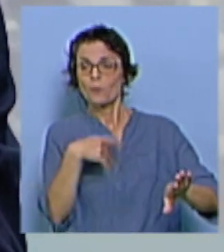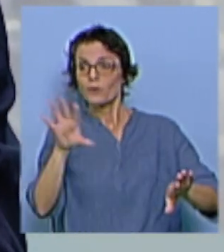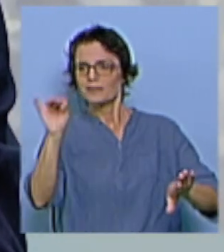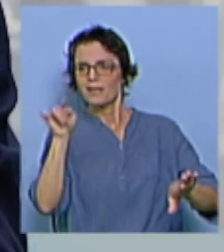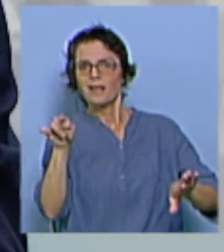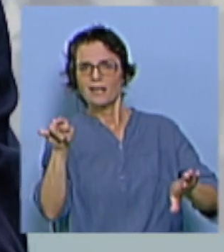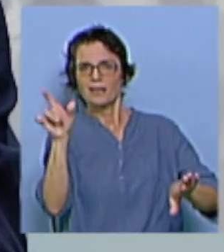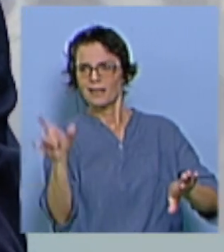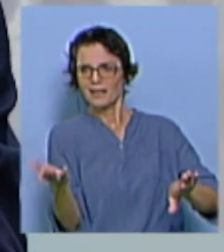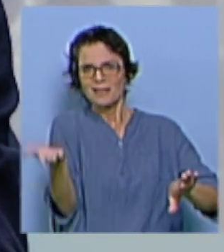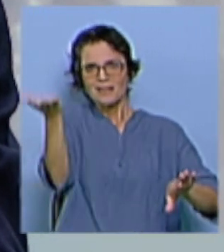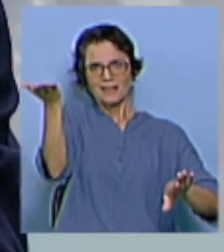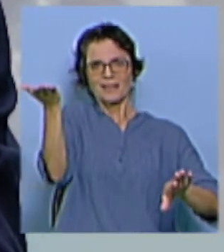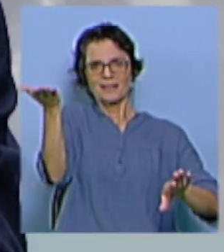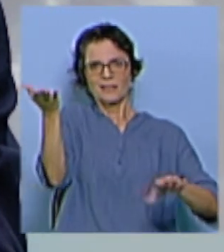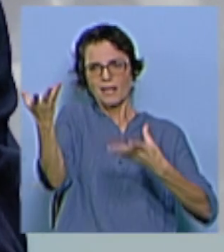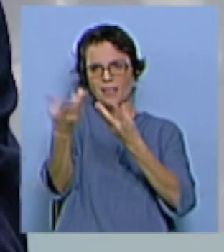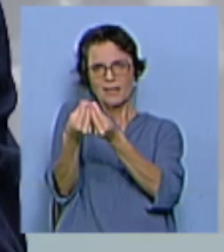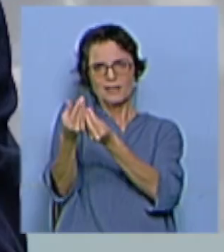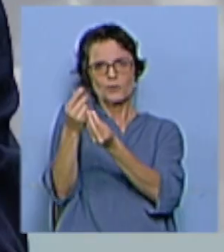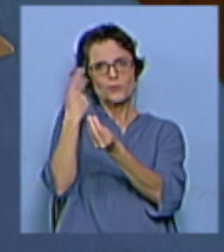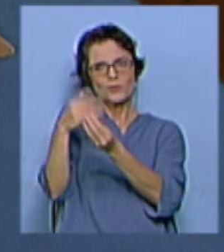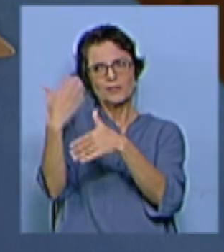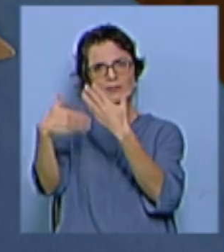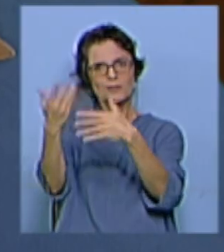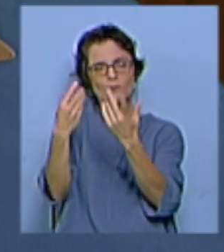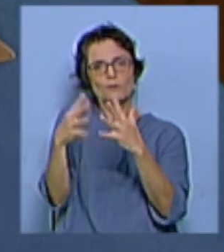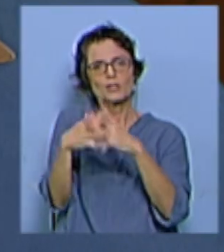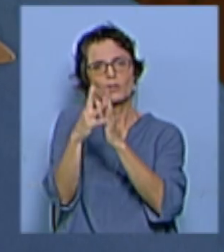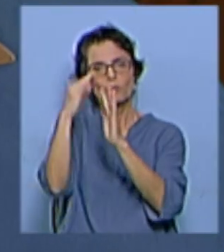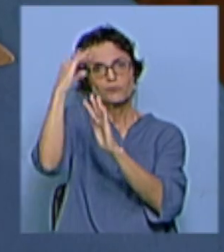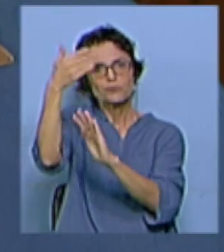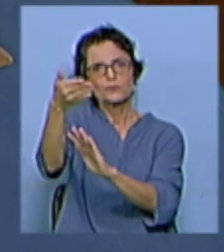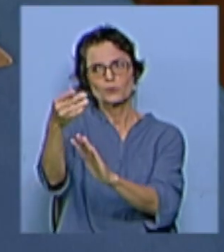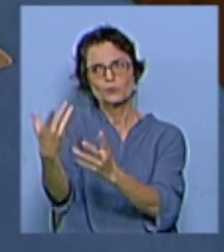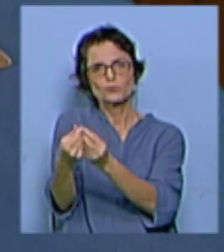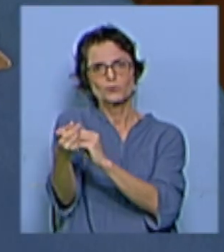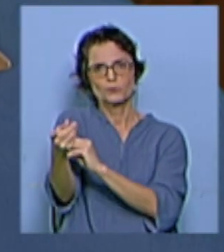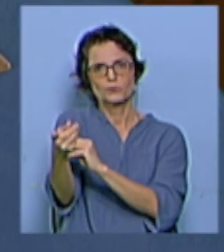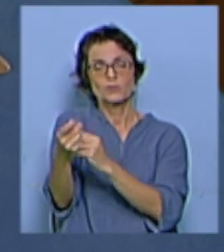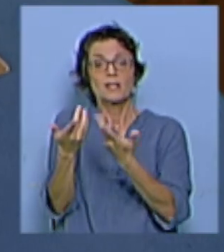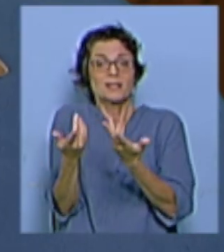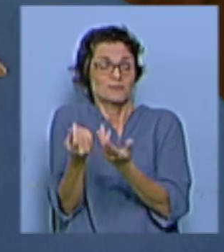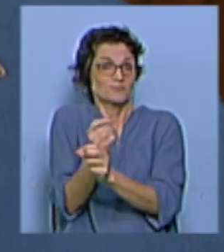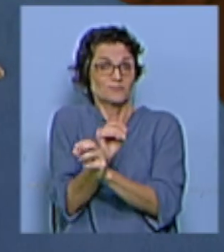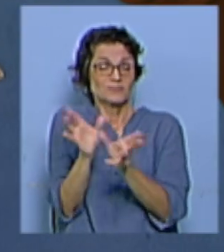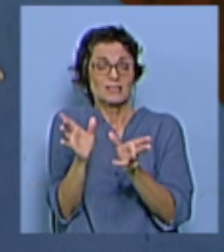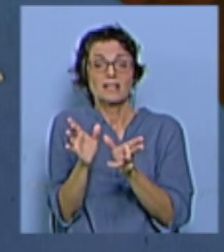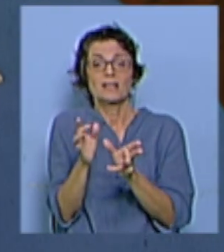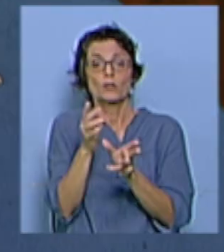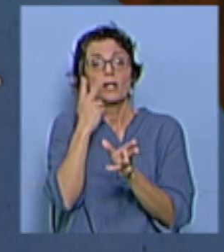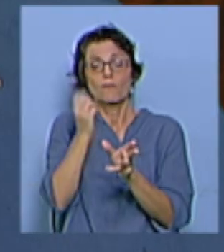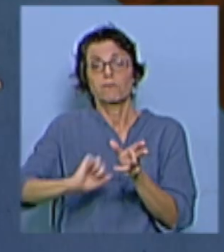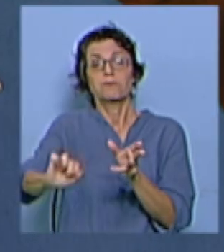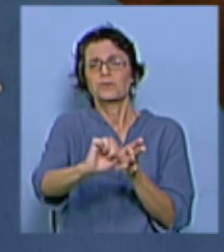quem ele de facto quer estar e quer construir um futuro. Portanto, é a mesma coisa aqui também. Portanto, é obviamente que toda a nossa